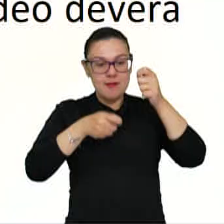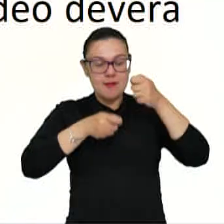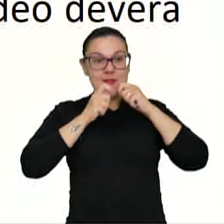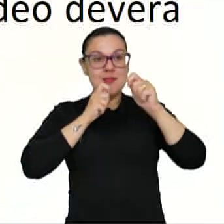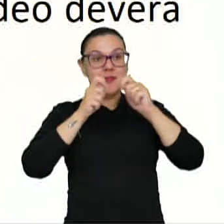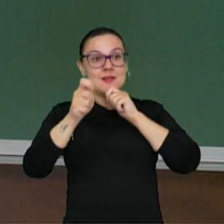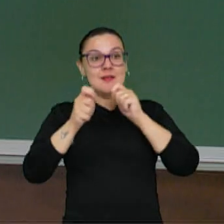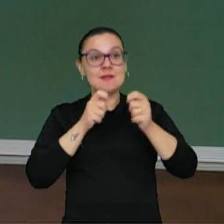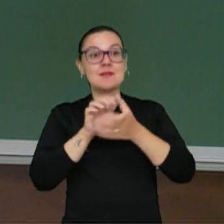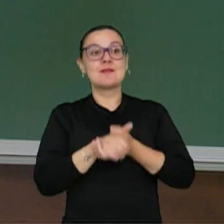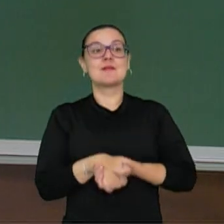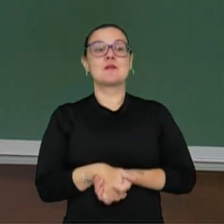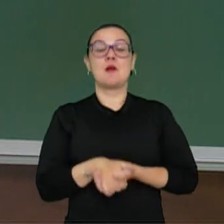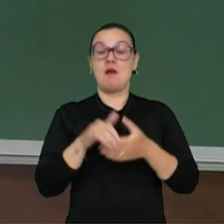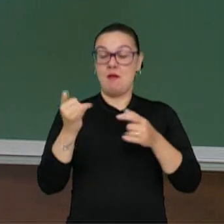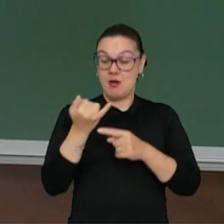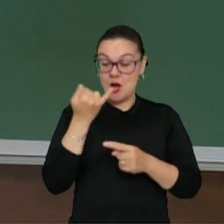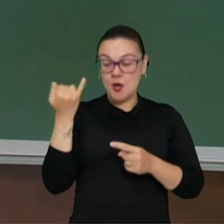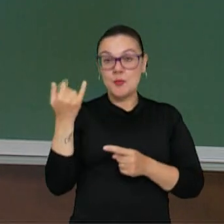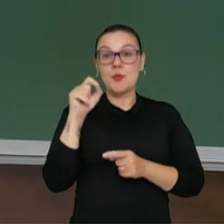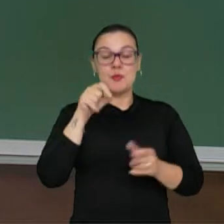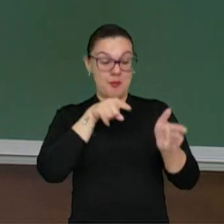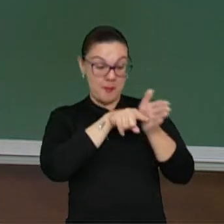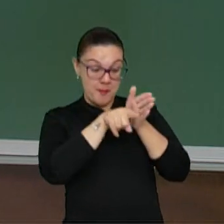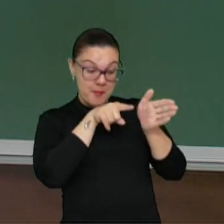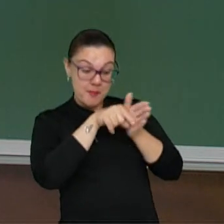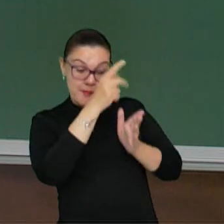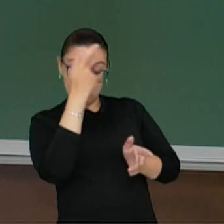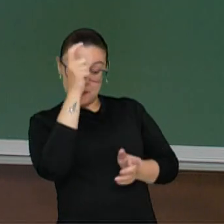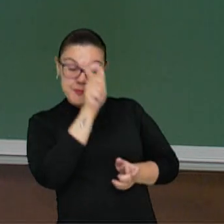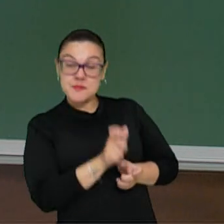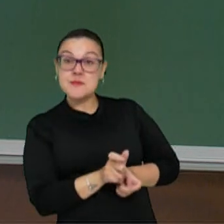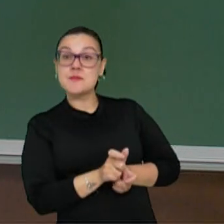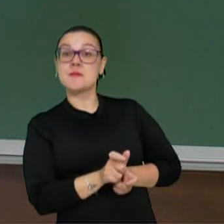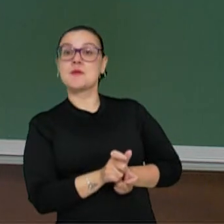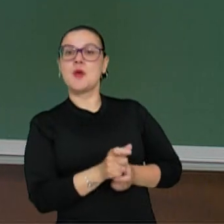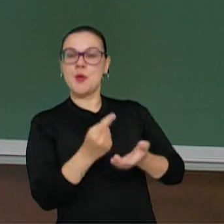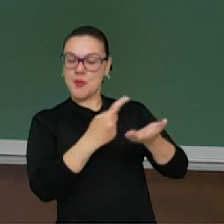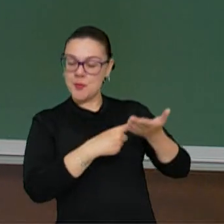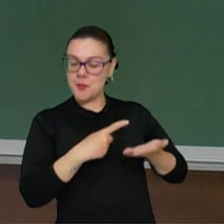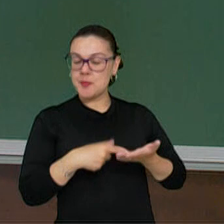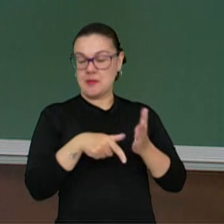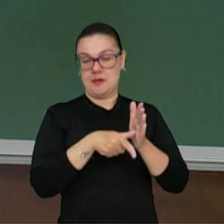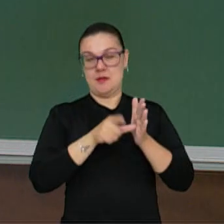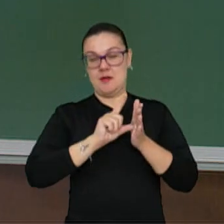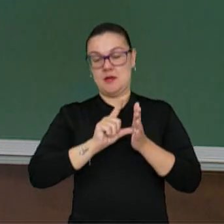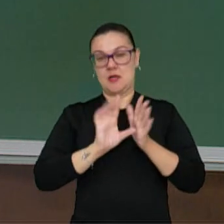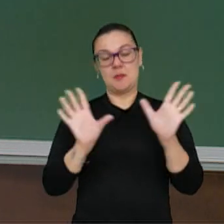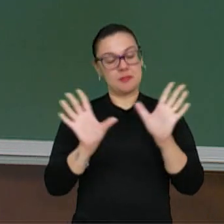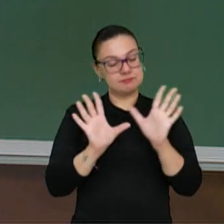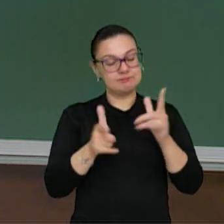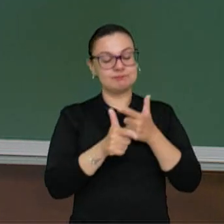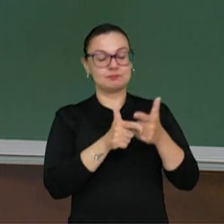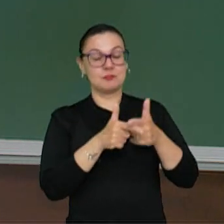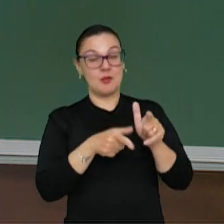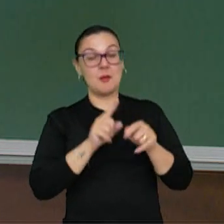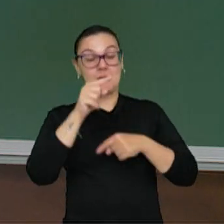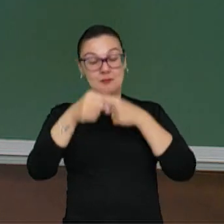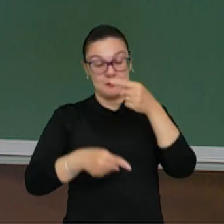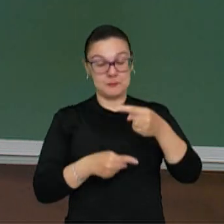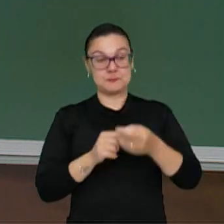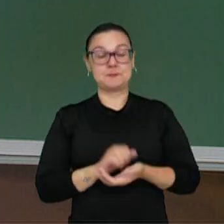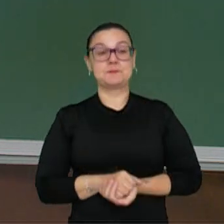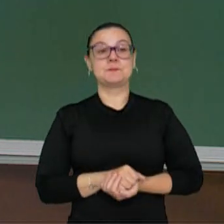muito importante que você tenha muito claro o que você vai perguntar para essa pessoa, tá? Combine com ela antes para não ter nenhuma